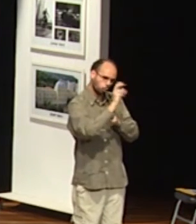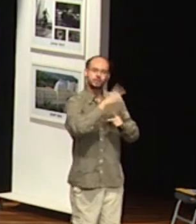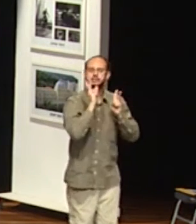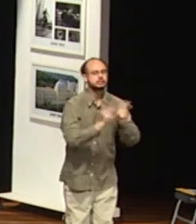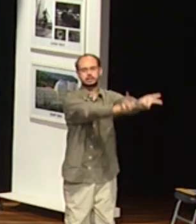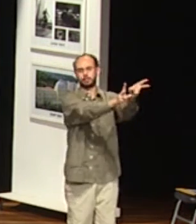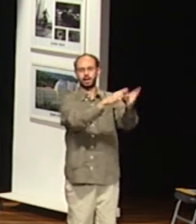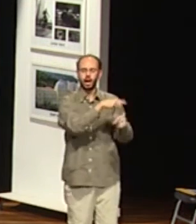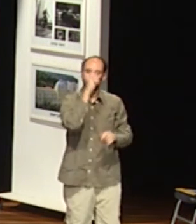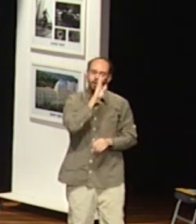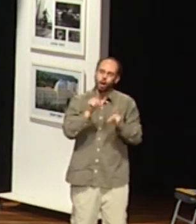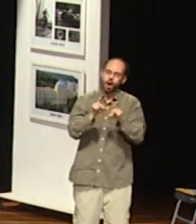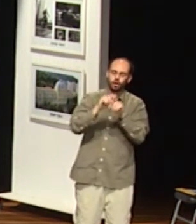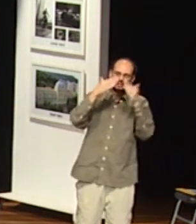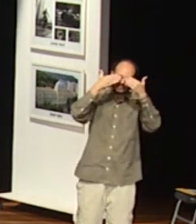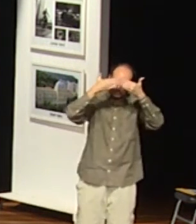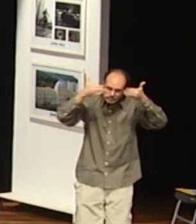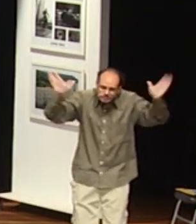propostas, né, as diretrizes da ONU,